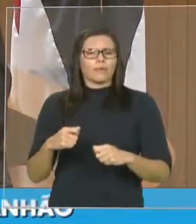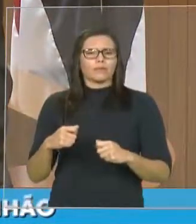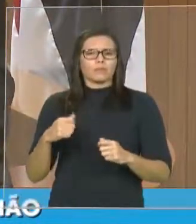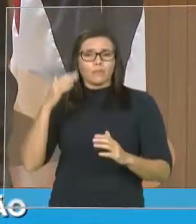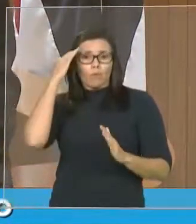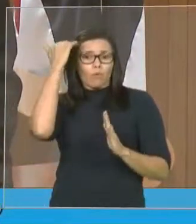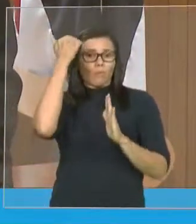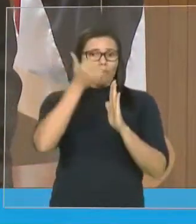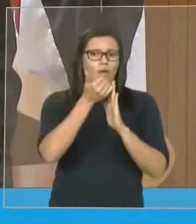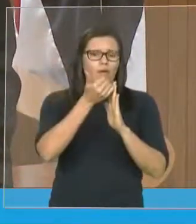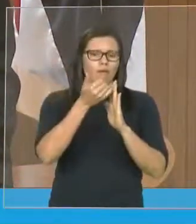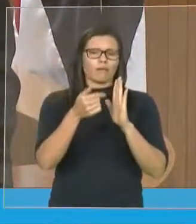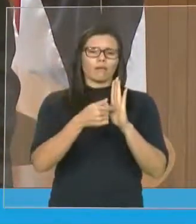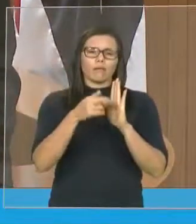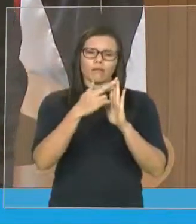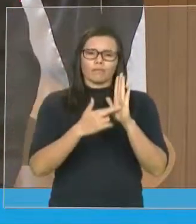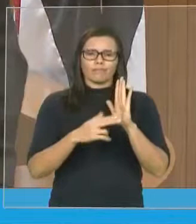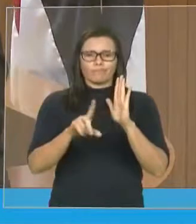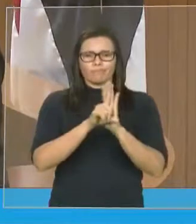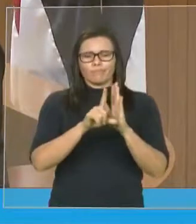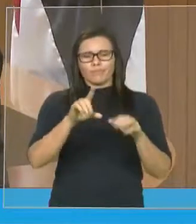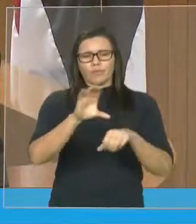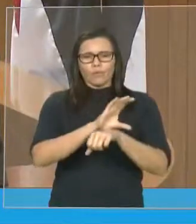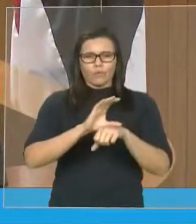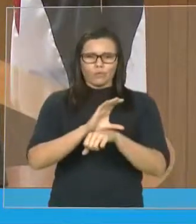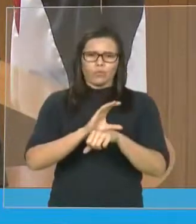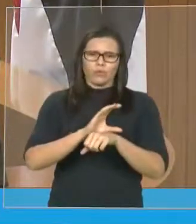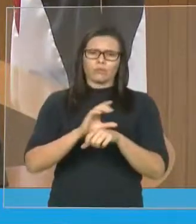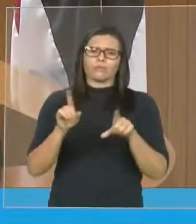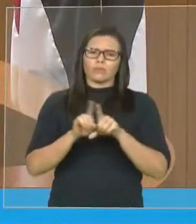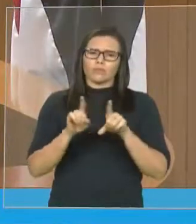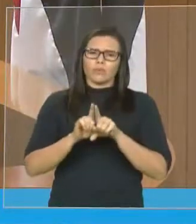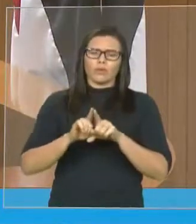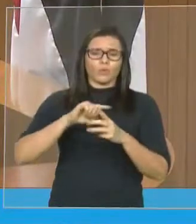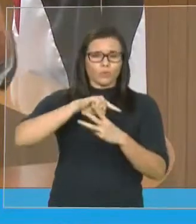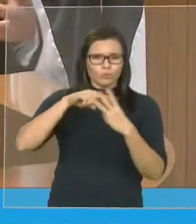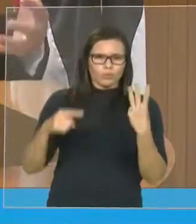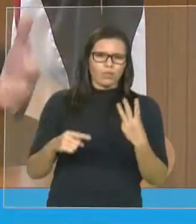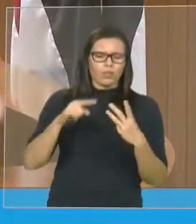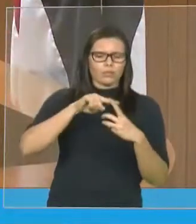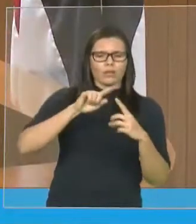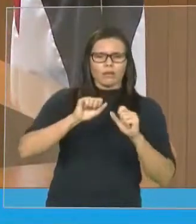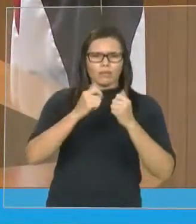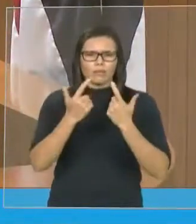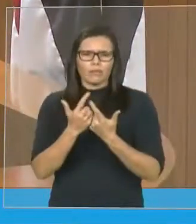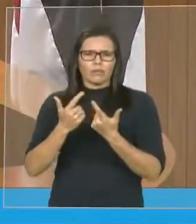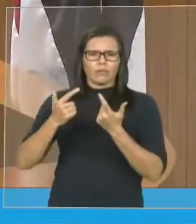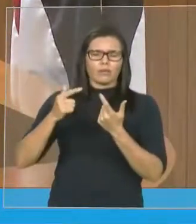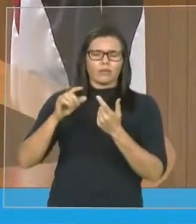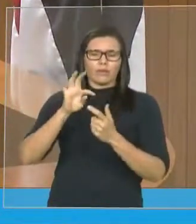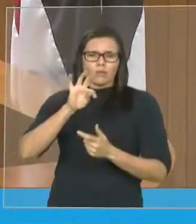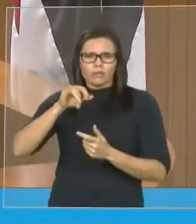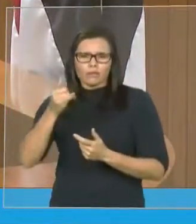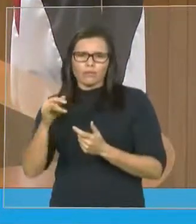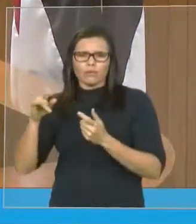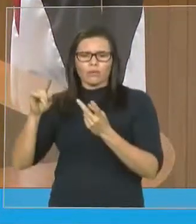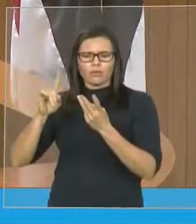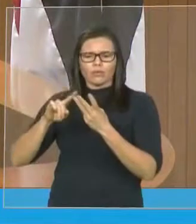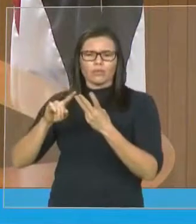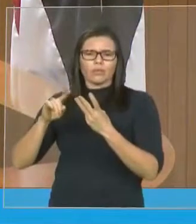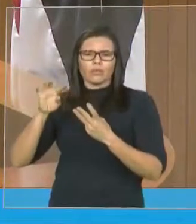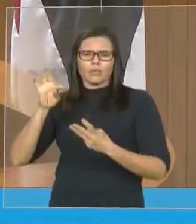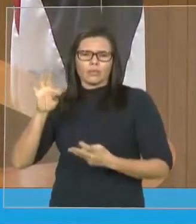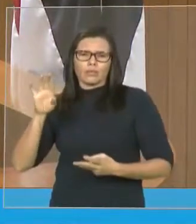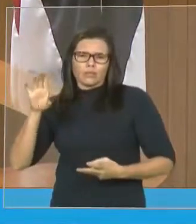de forma independente e harmônica. E aí é por isso que eu sempre menciono isso. Há um diálogo intenso entre os poderes. Diálogo, às